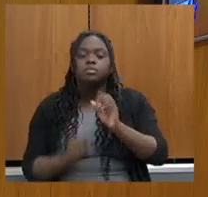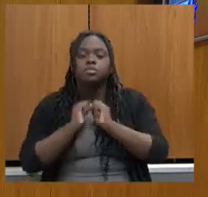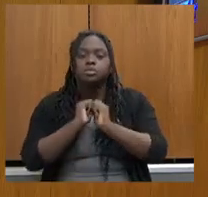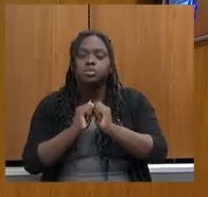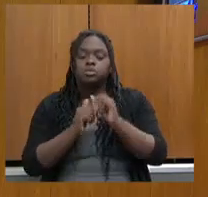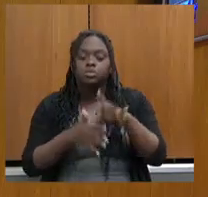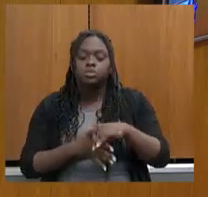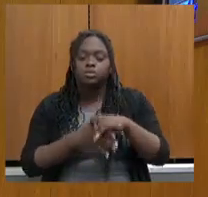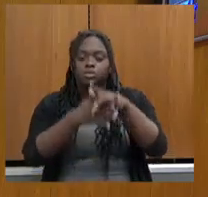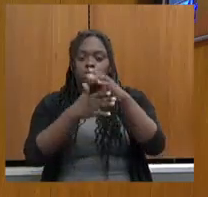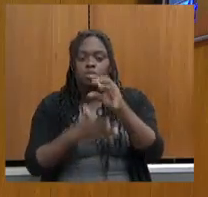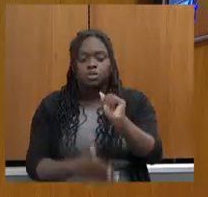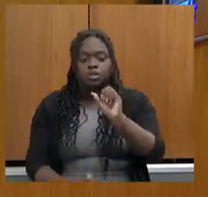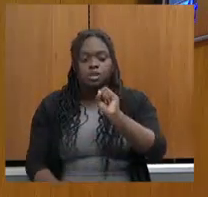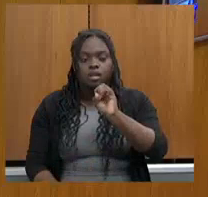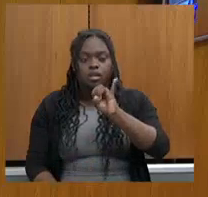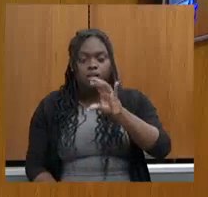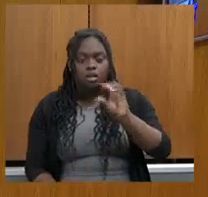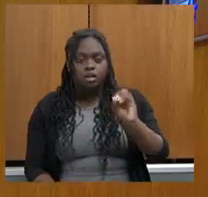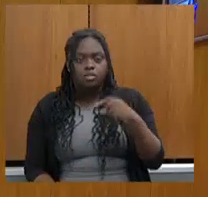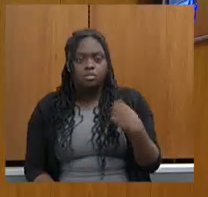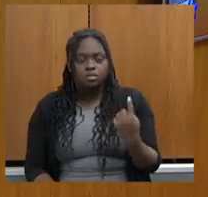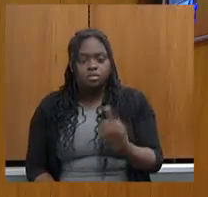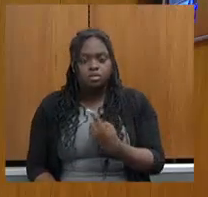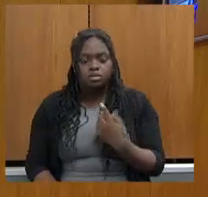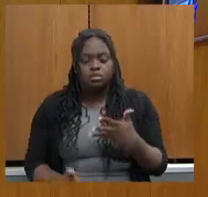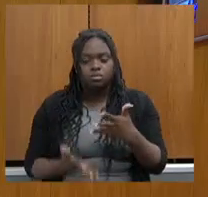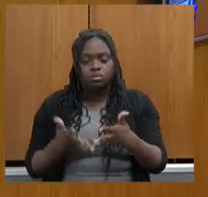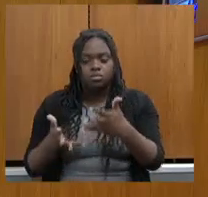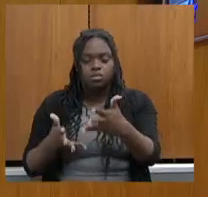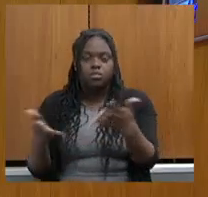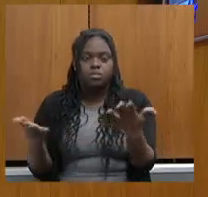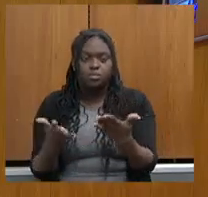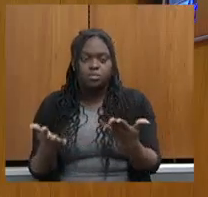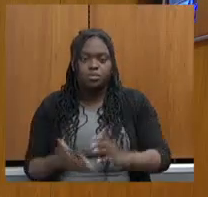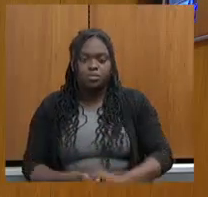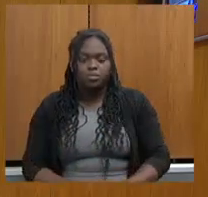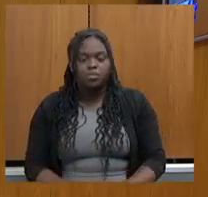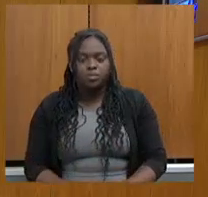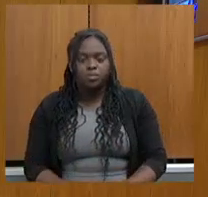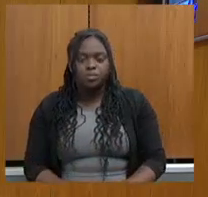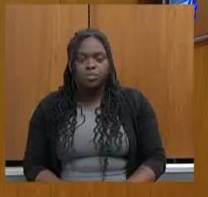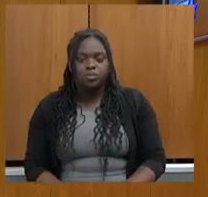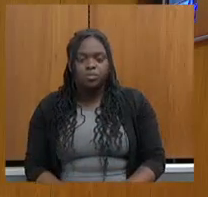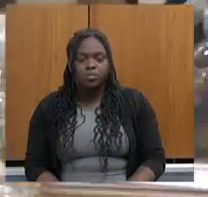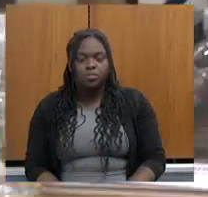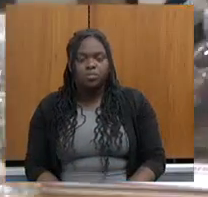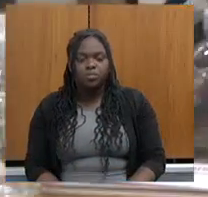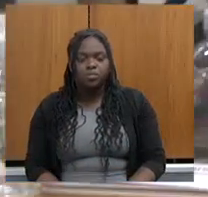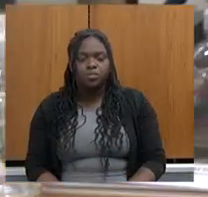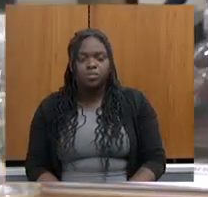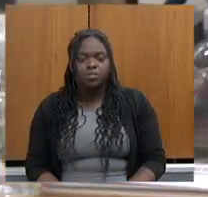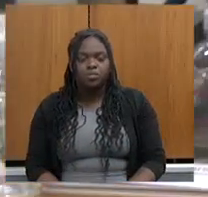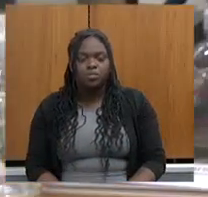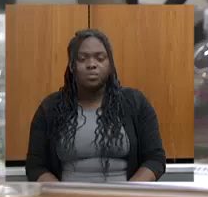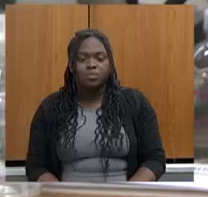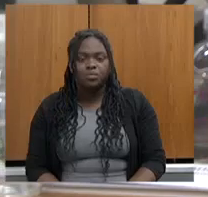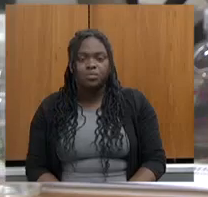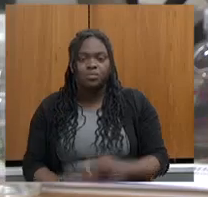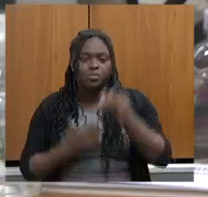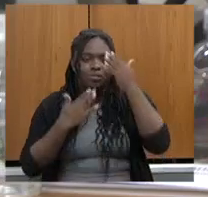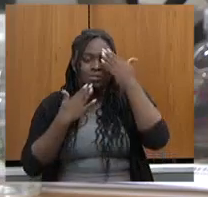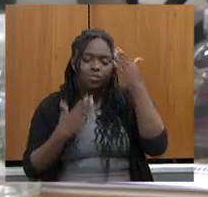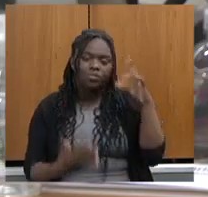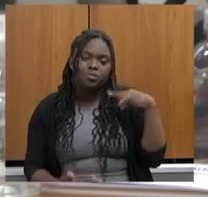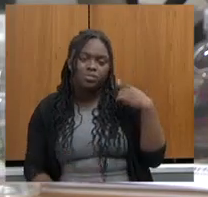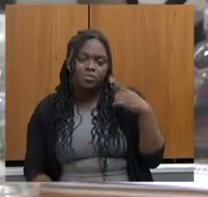Líder Cássio Soares a quem nós passamos a palavra nesse momento muito obrigado Deputado sargento Rodrigues Deputado João